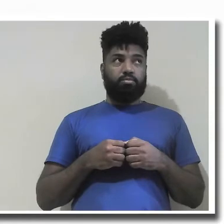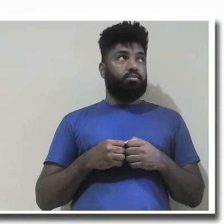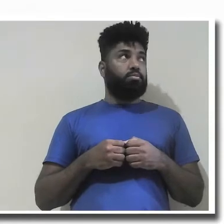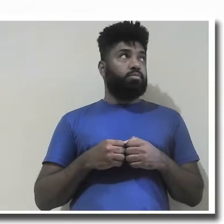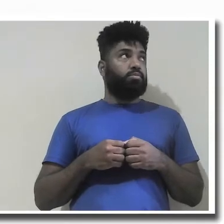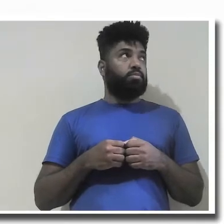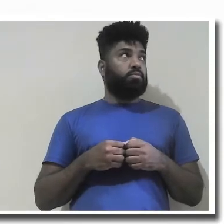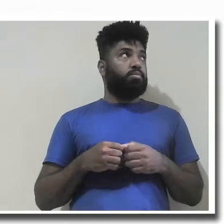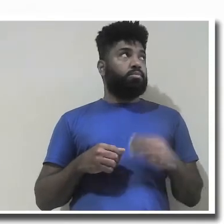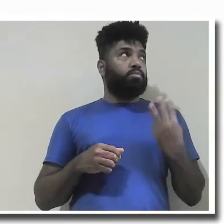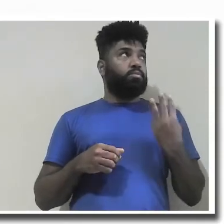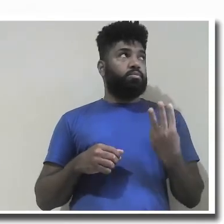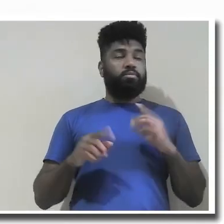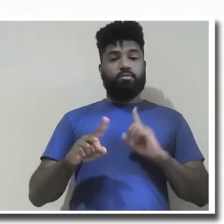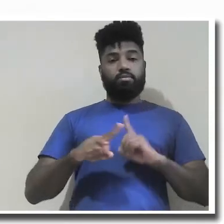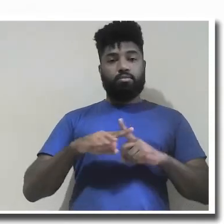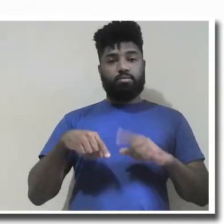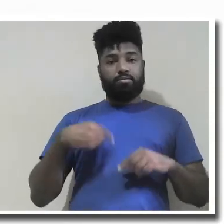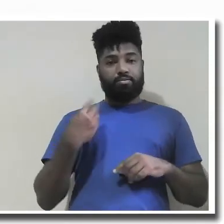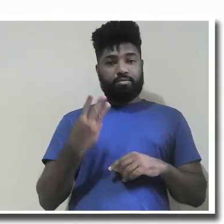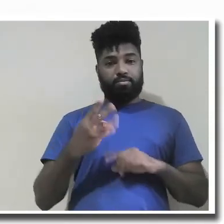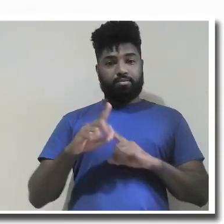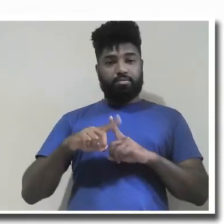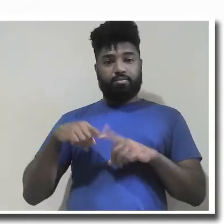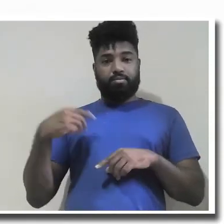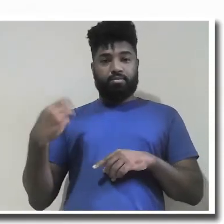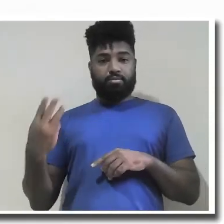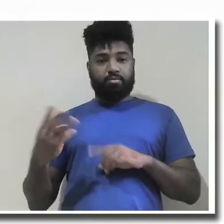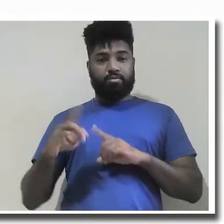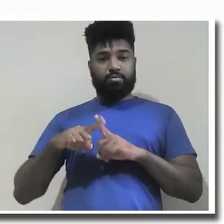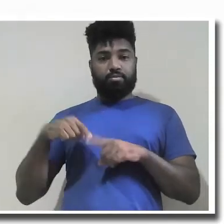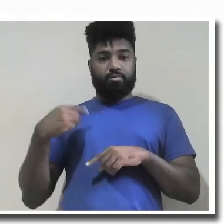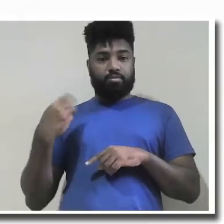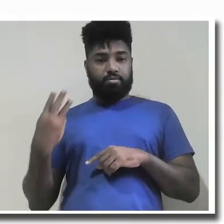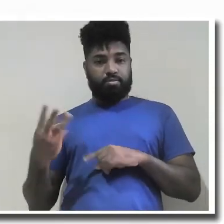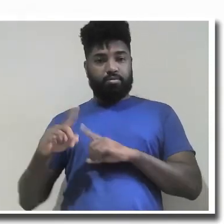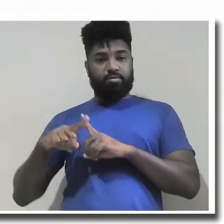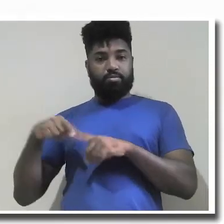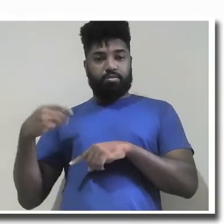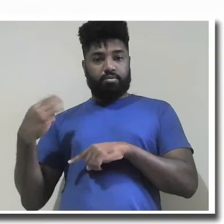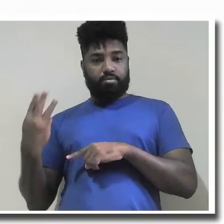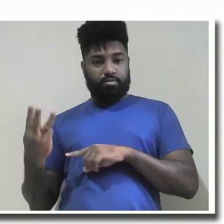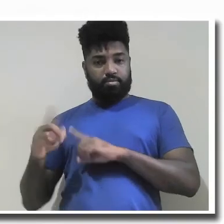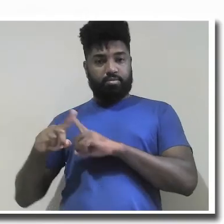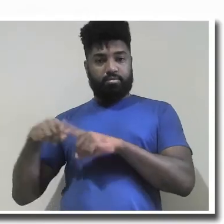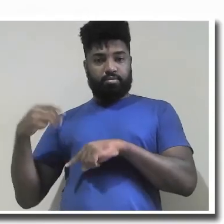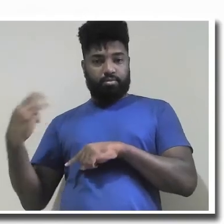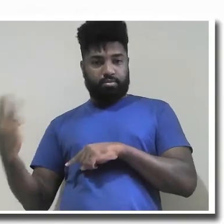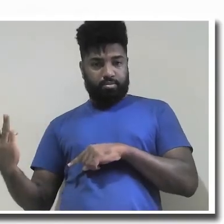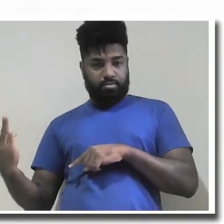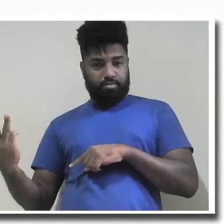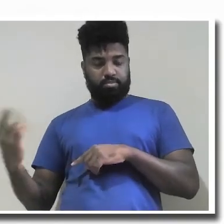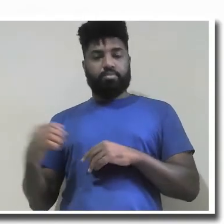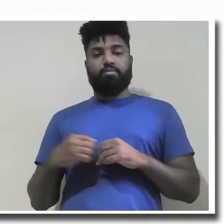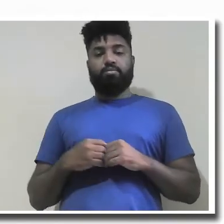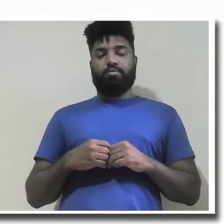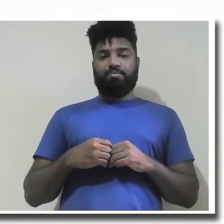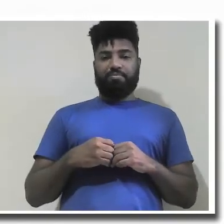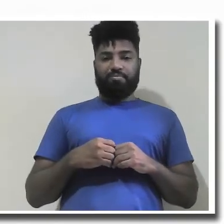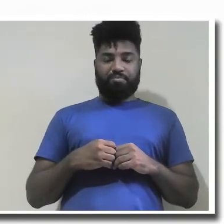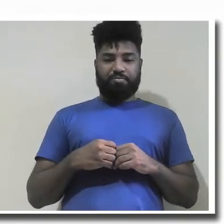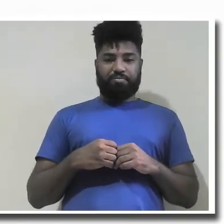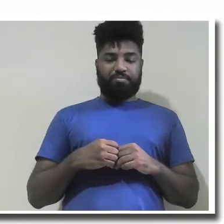Que é 3 vezes 3, vezes 3, vezes 3, vezes 3, vezes 3.